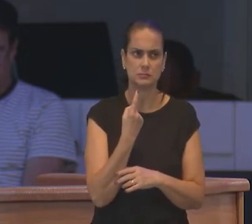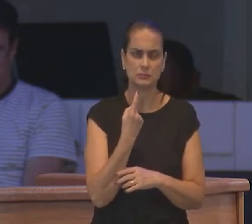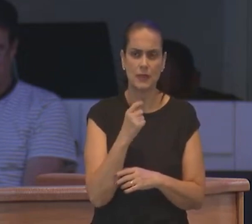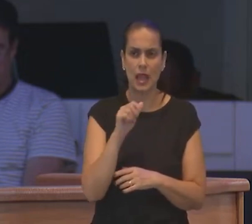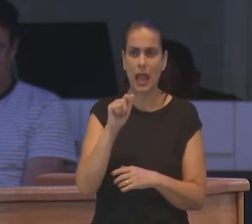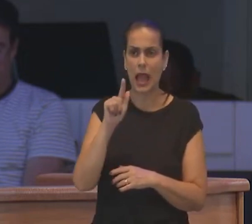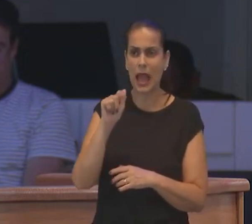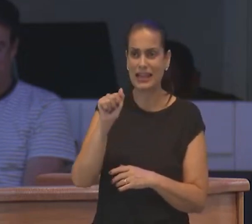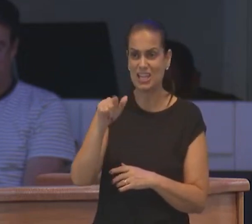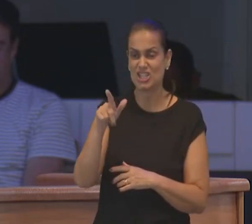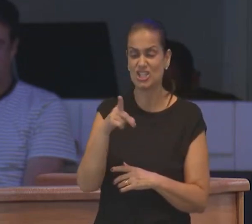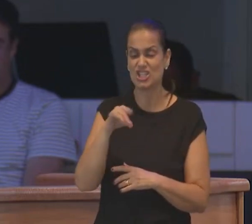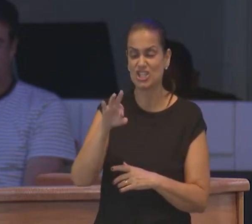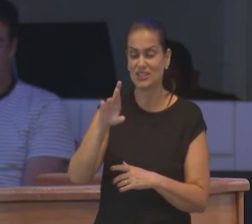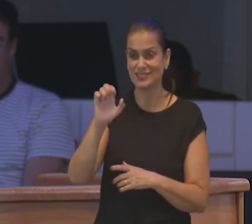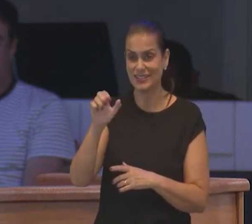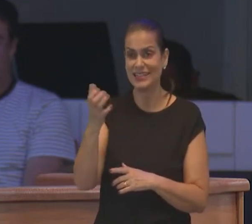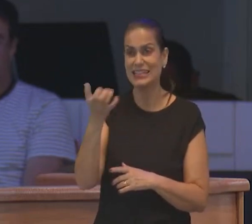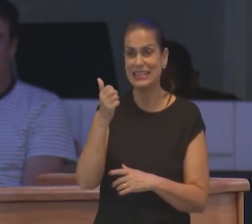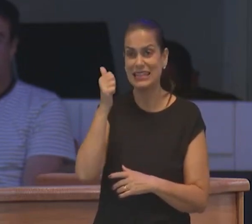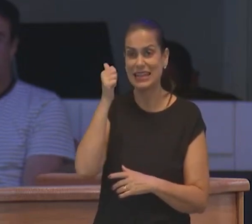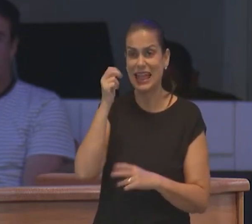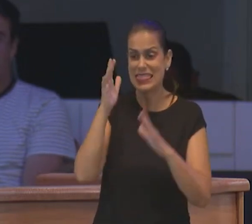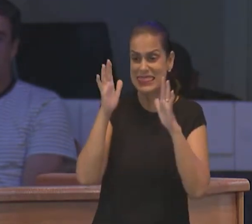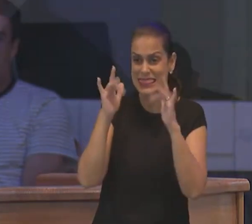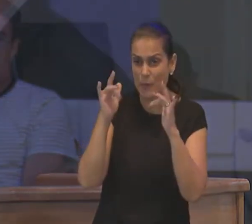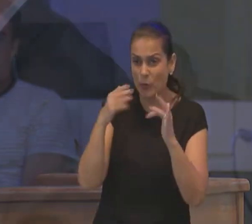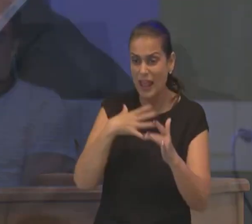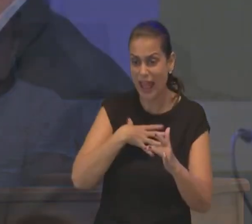Alexandre estava querendo namorar a filha do pastor.